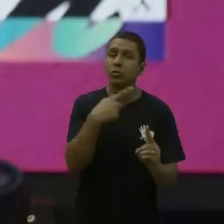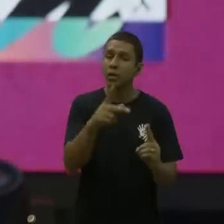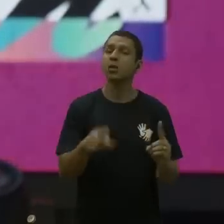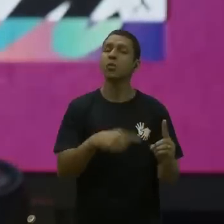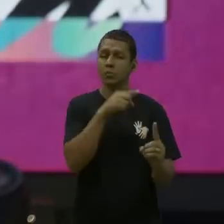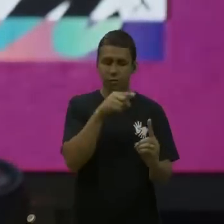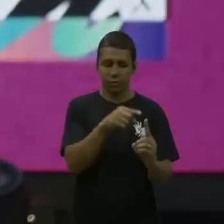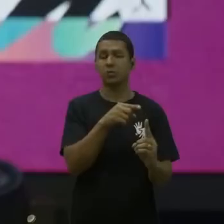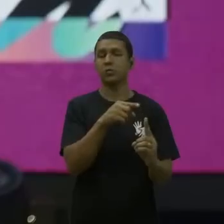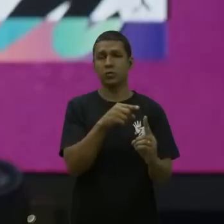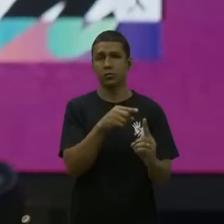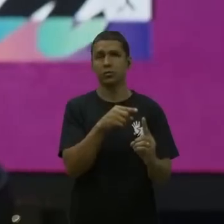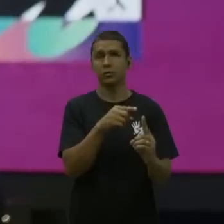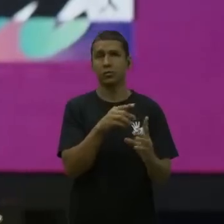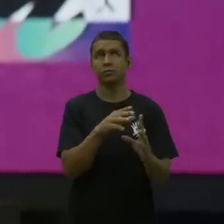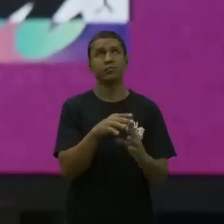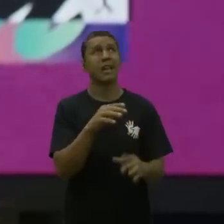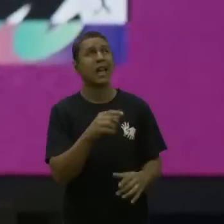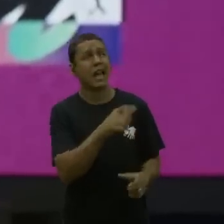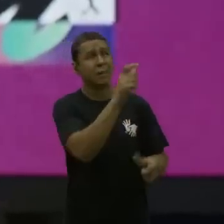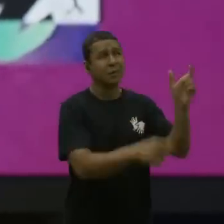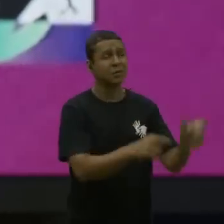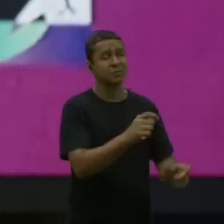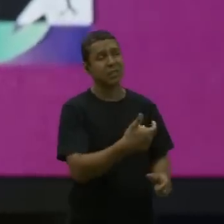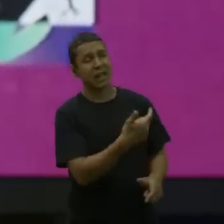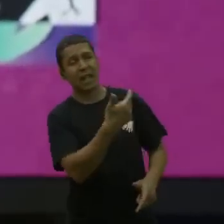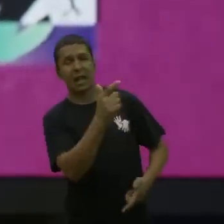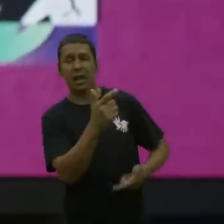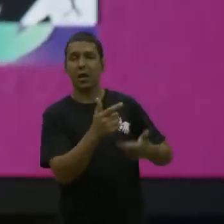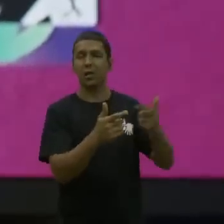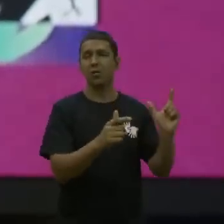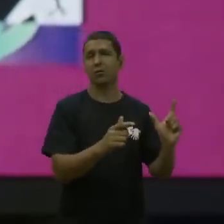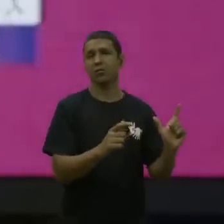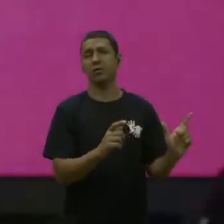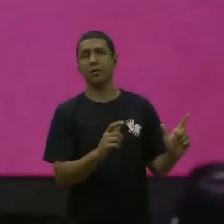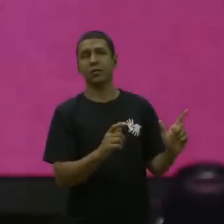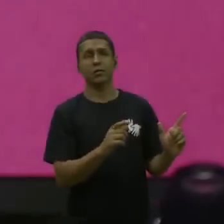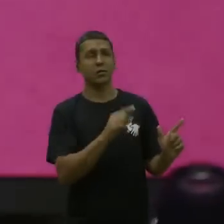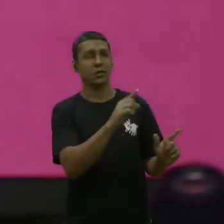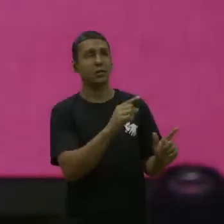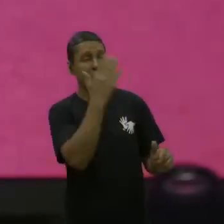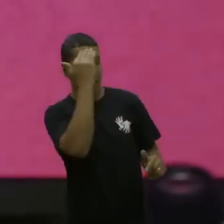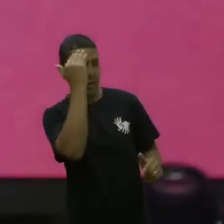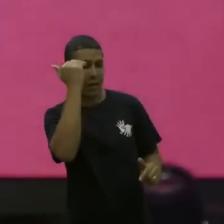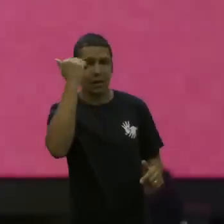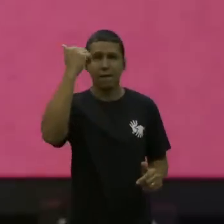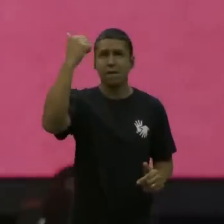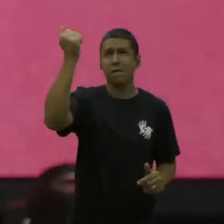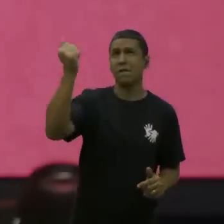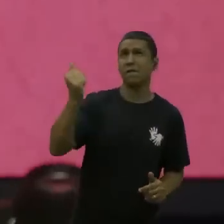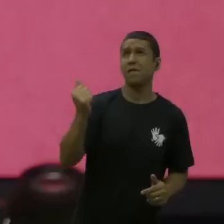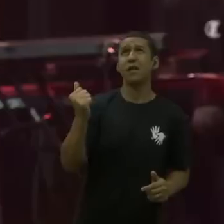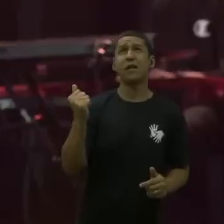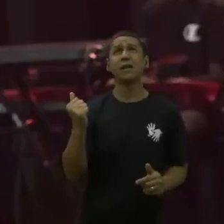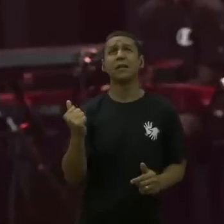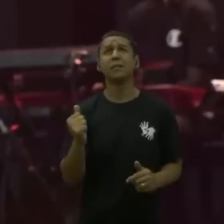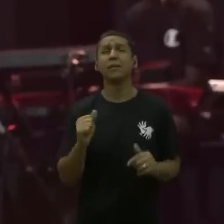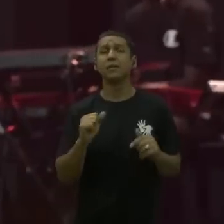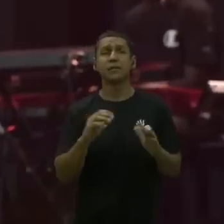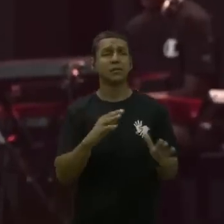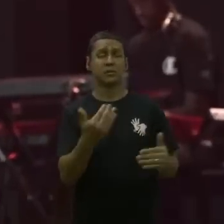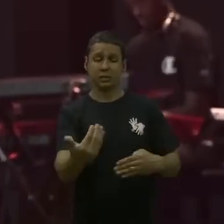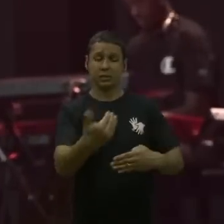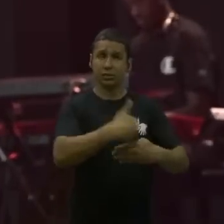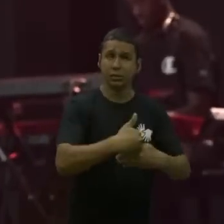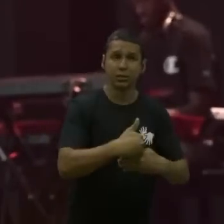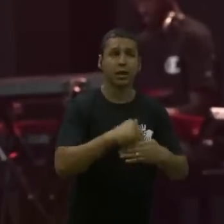Alguém vai tentar dizer que foi por outro motivo, que foi outra coisa, que é a fama, que é o glamour. E aí você tem que chegar